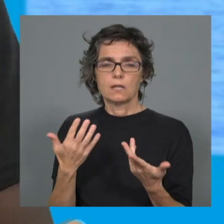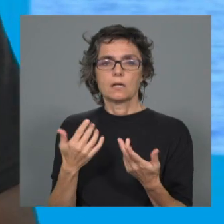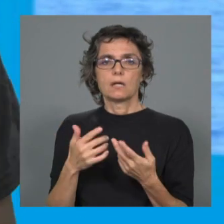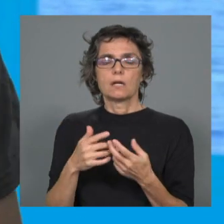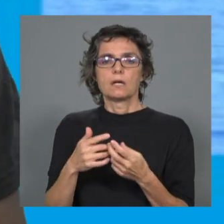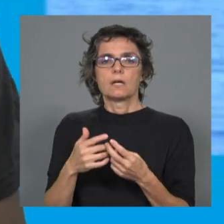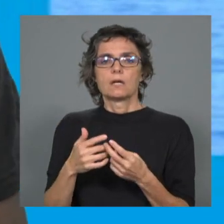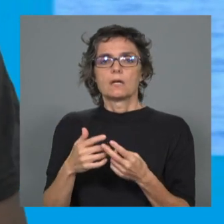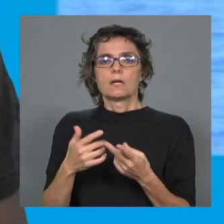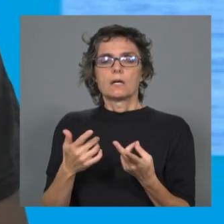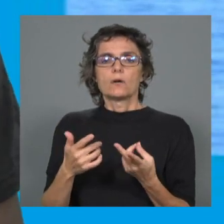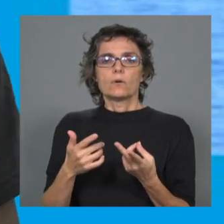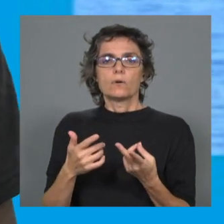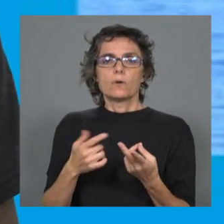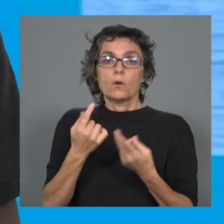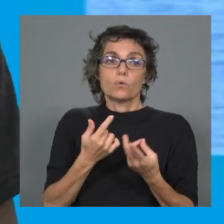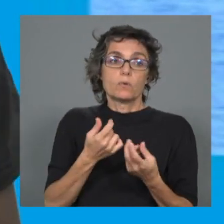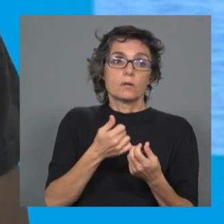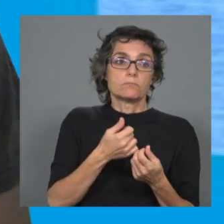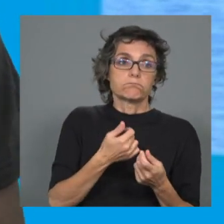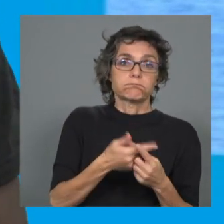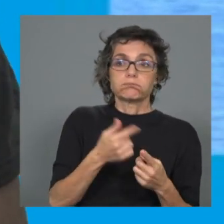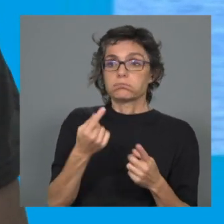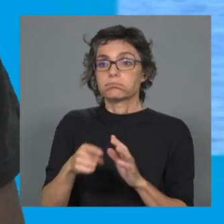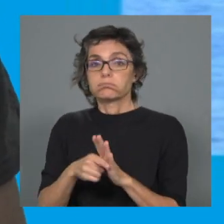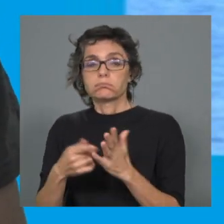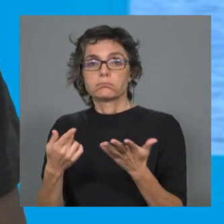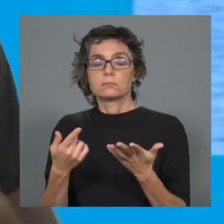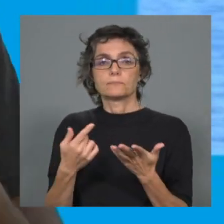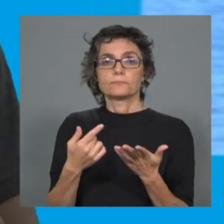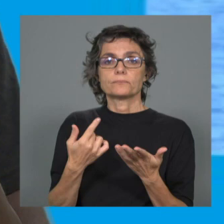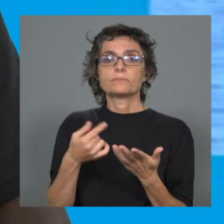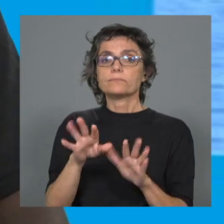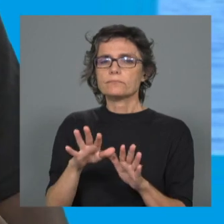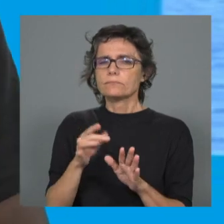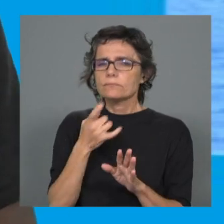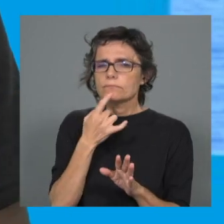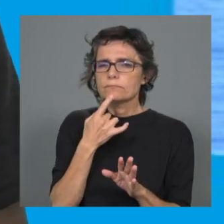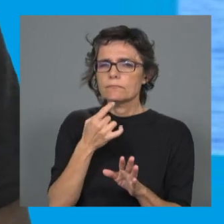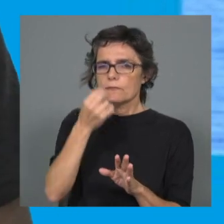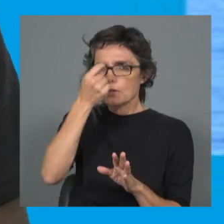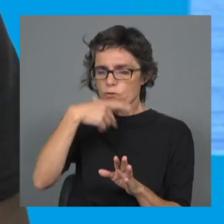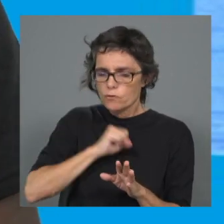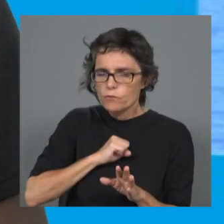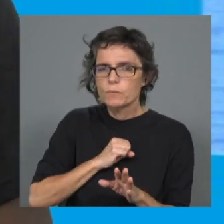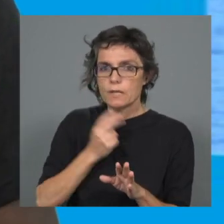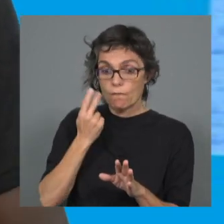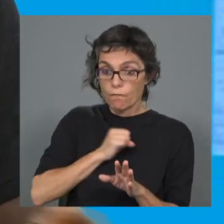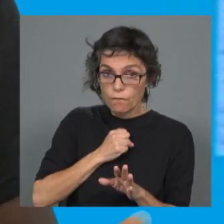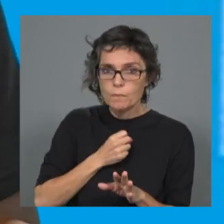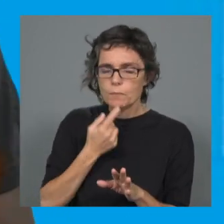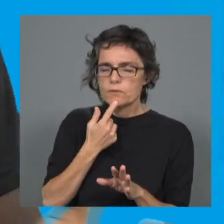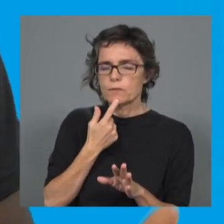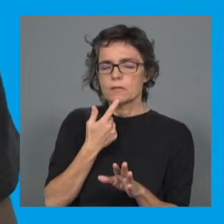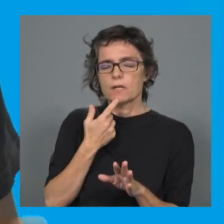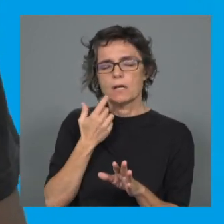ter algumas coisas, faltassem outras coisas, mas perceber também que particularmente no meu caso agora, e a